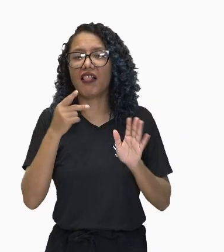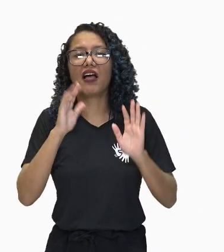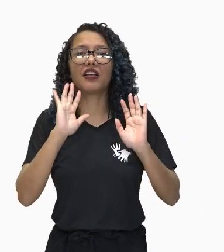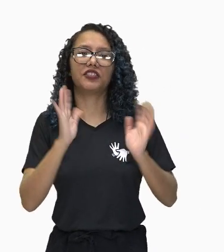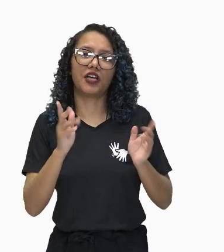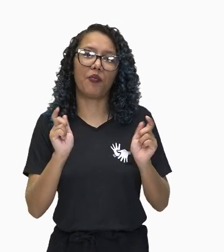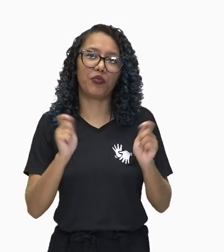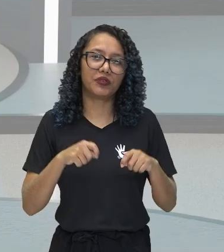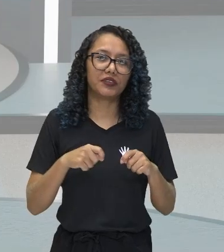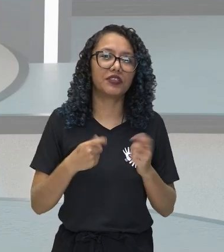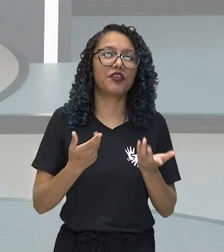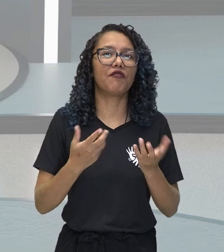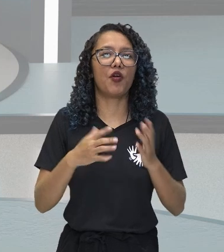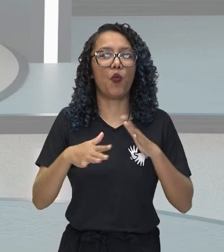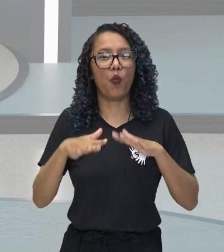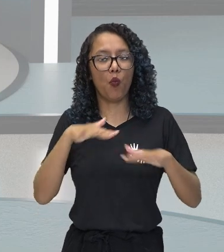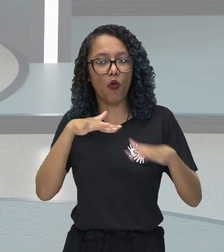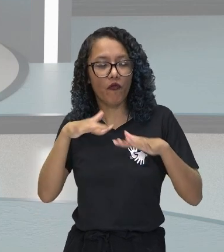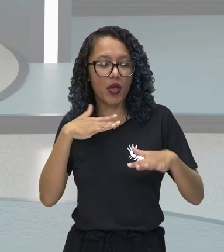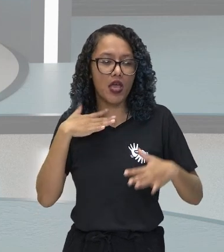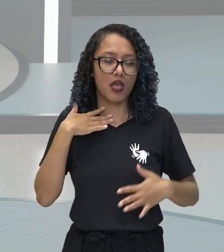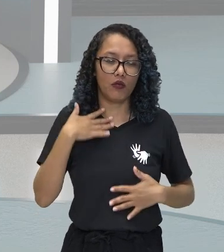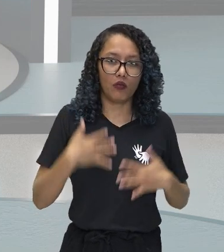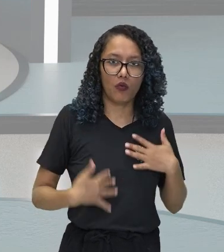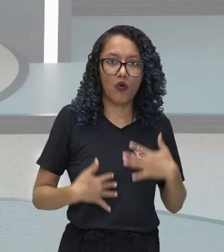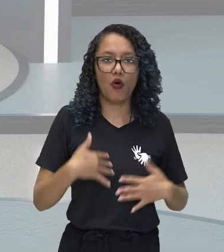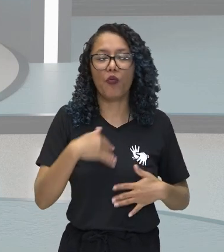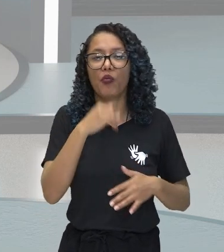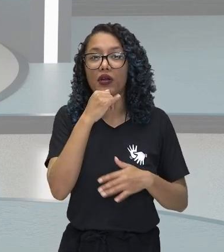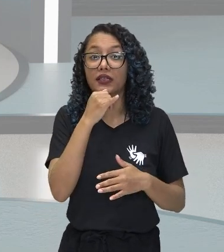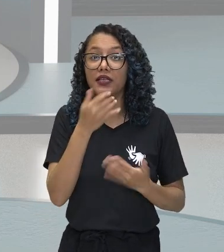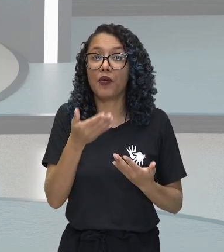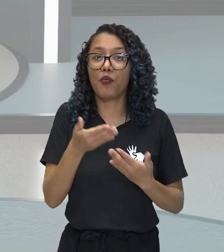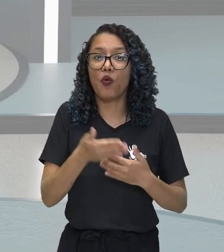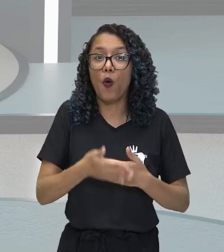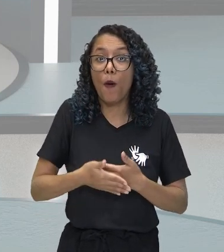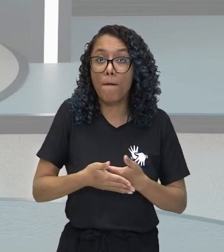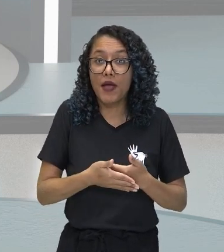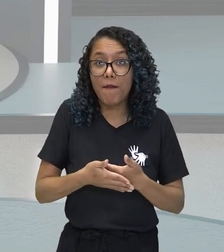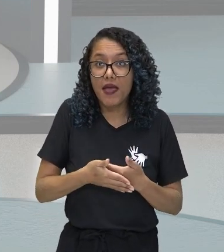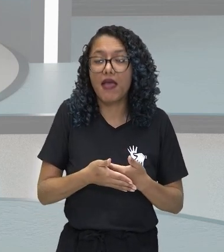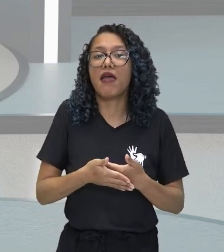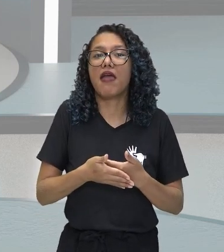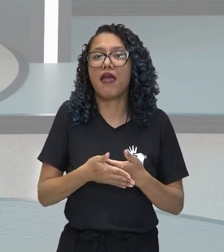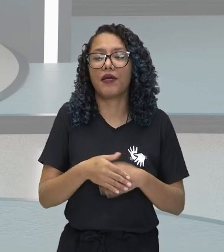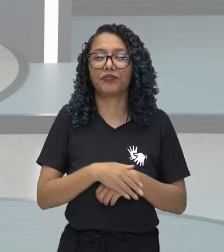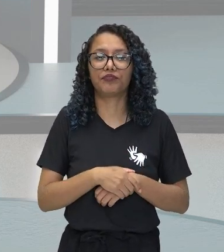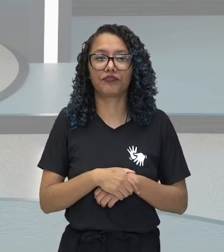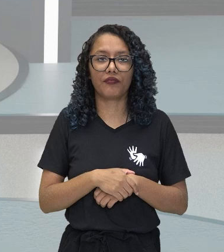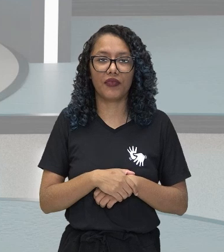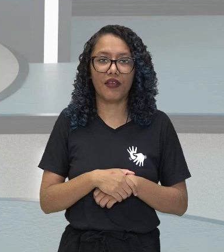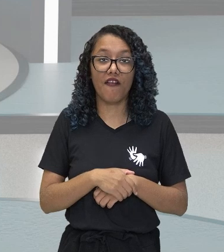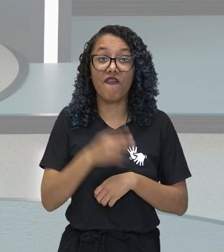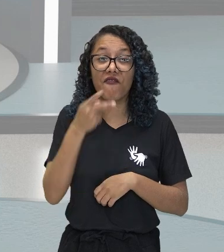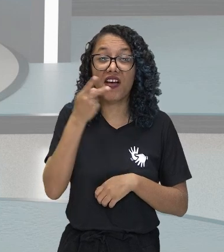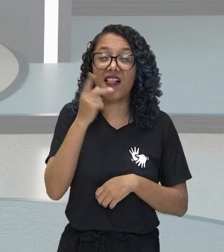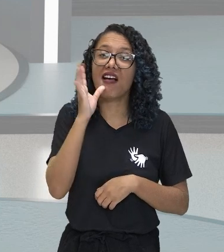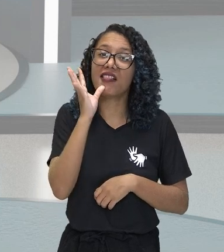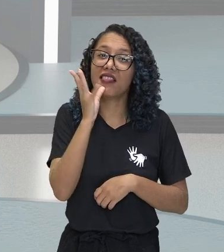falar, a gente já se movimenta. A gente pode pensar nos bebês. Os bebês, eles demoram para falar, mas eles já nascem